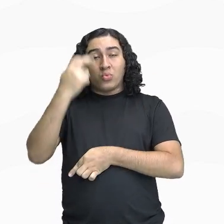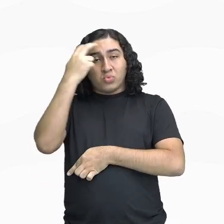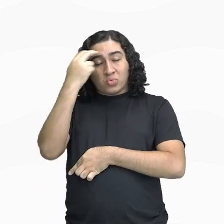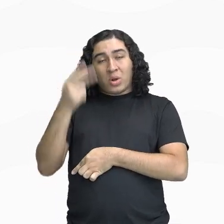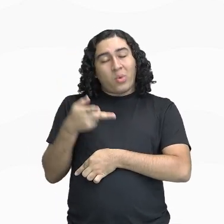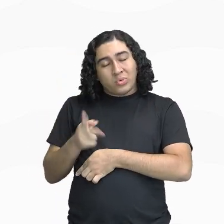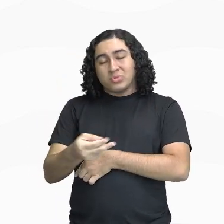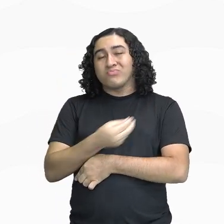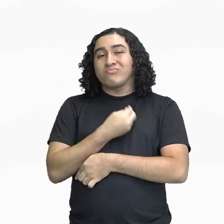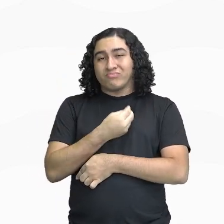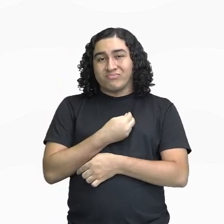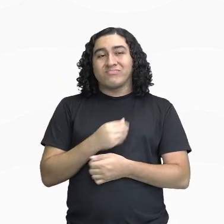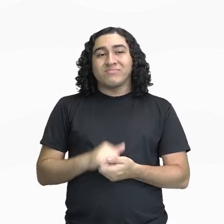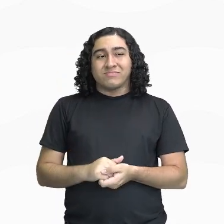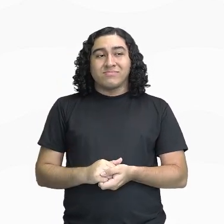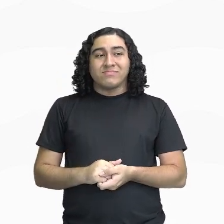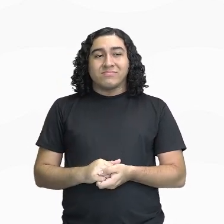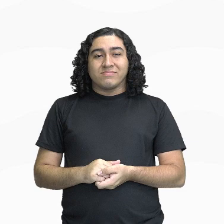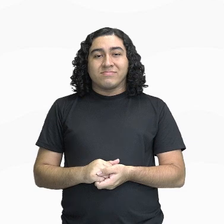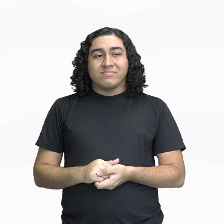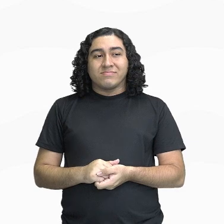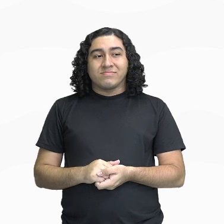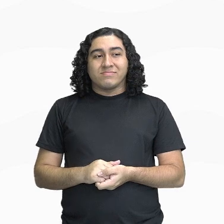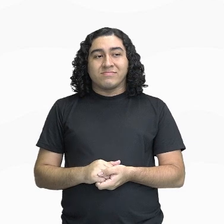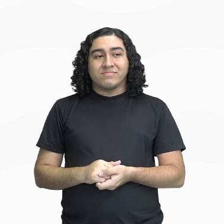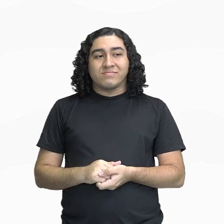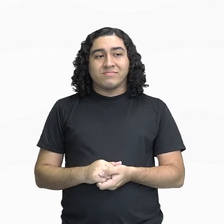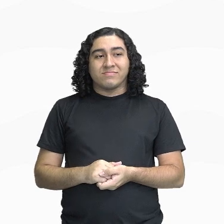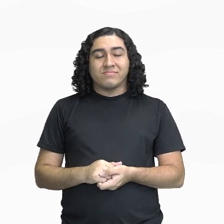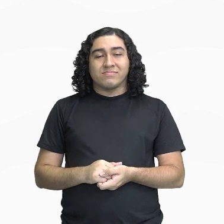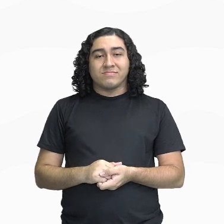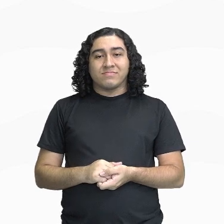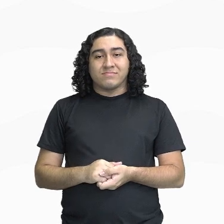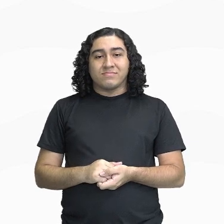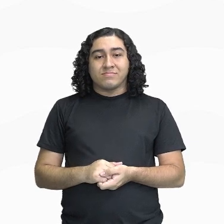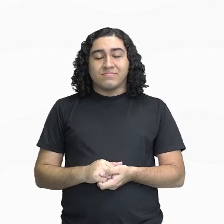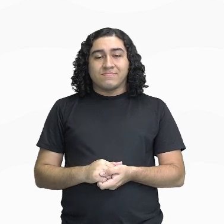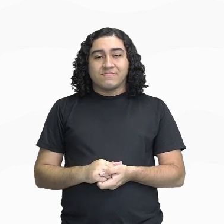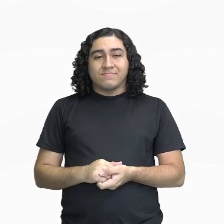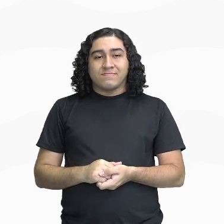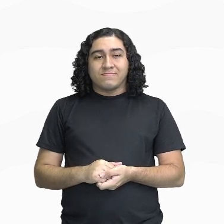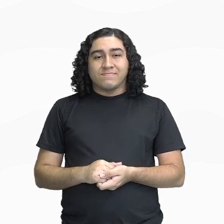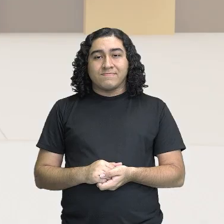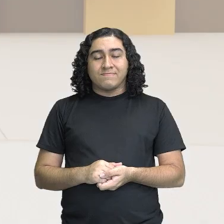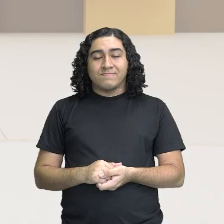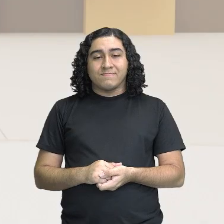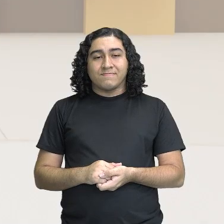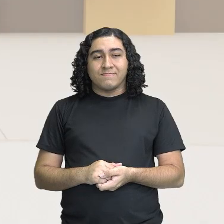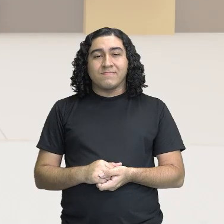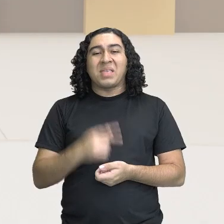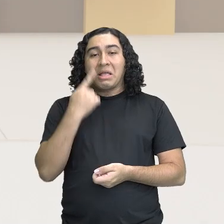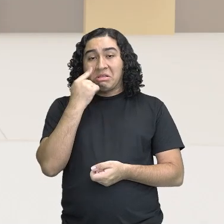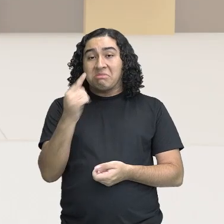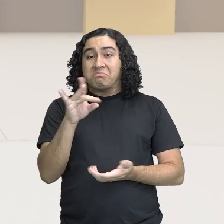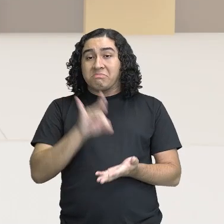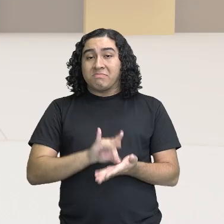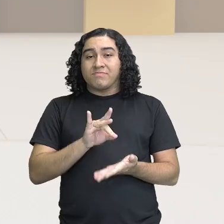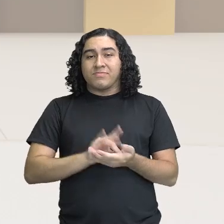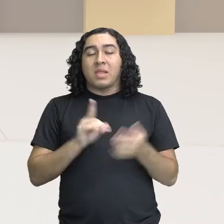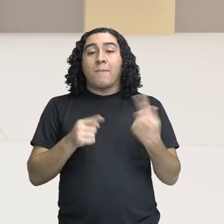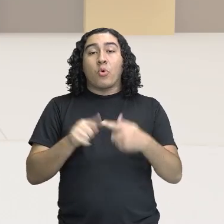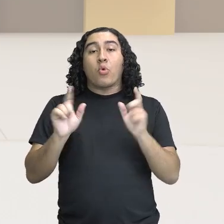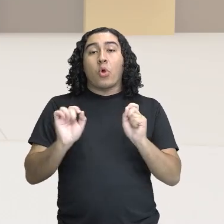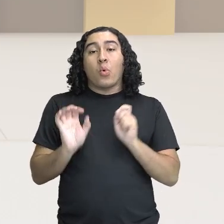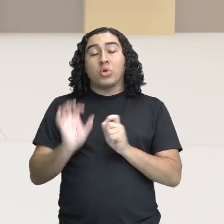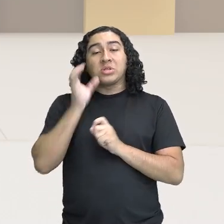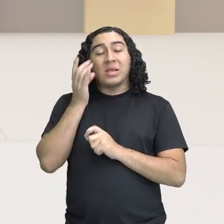sensacional, manter língua e culturas vivas. Olha só que interessante aí, gente. Porque o que que